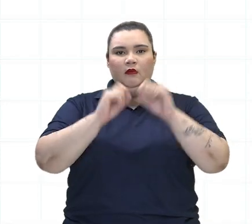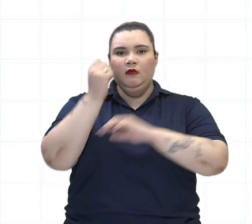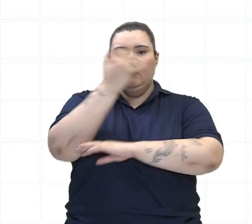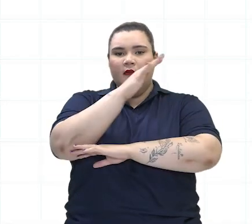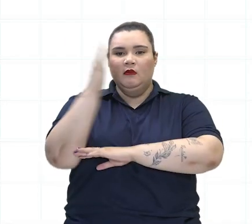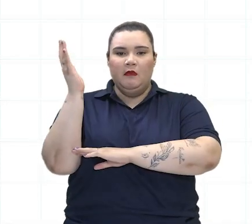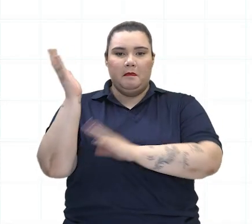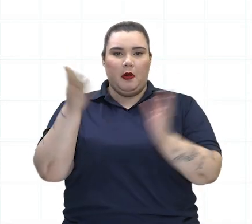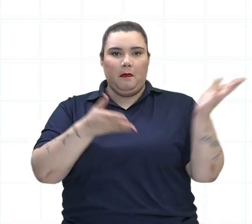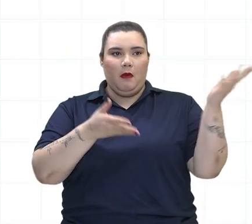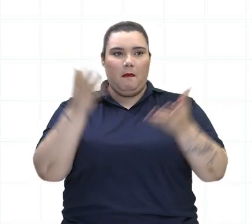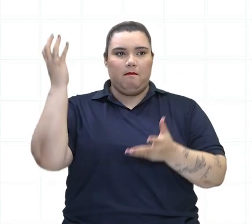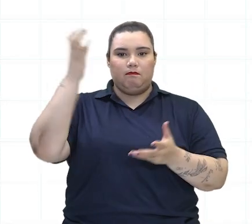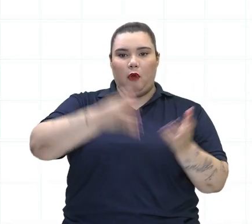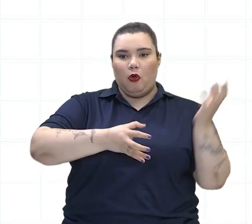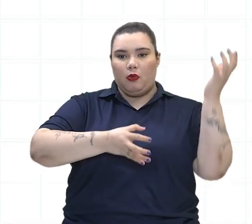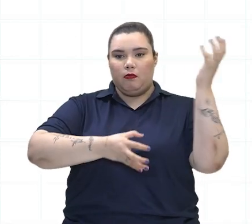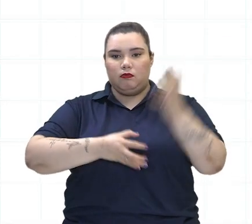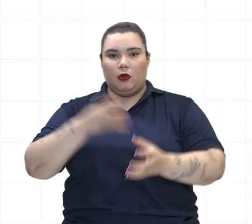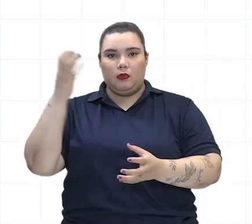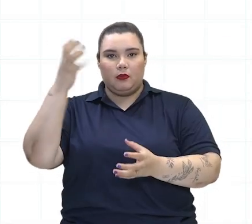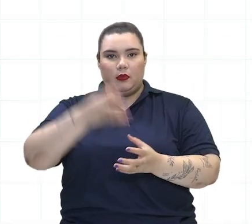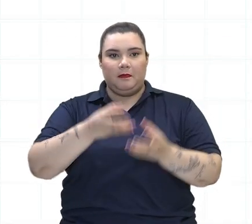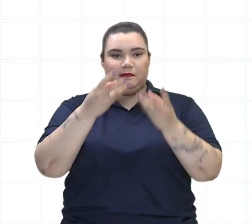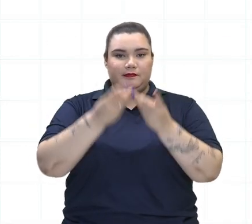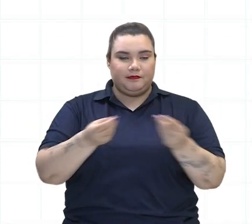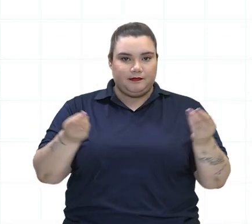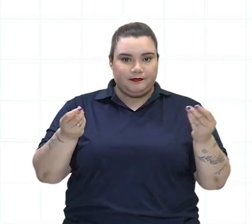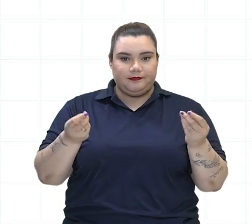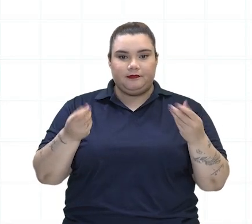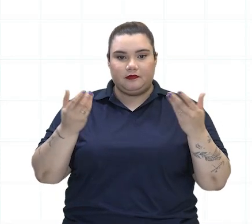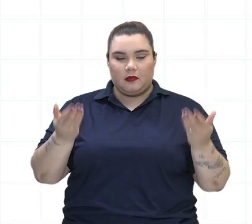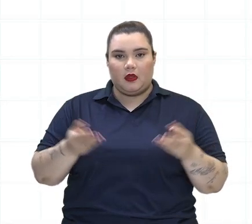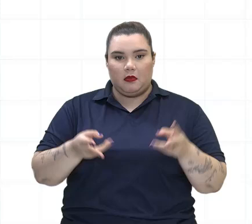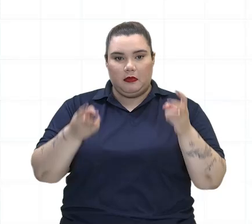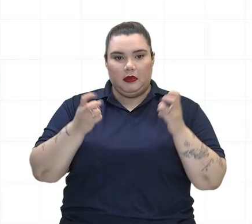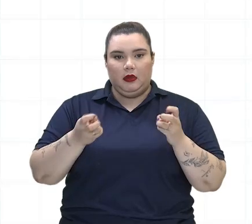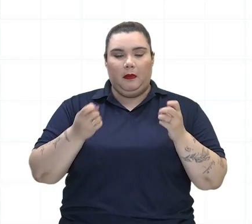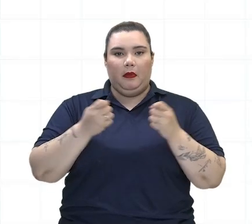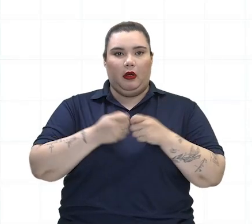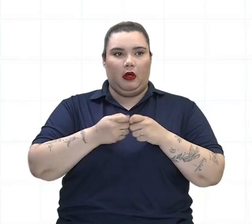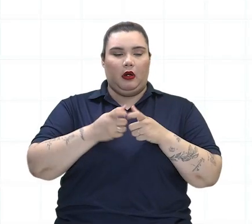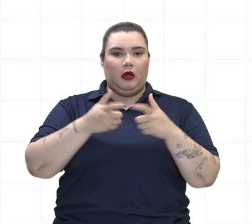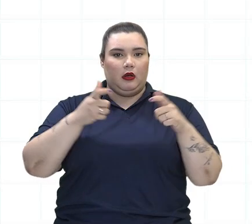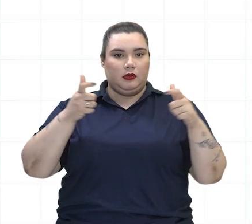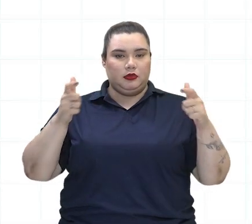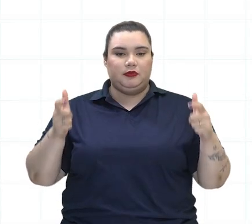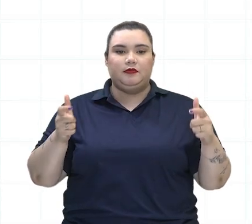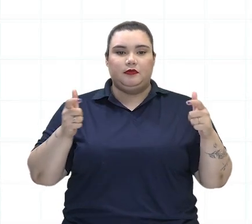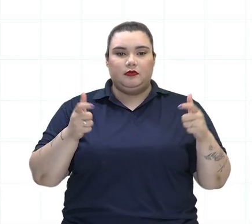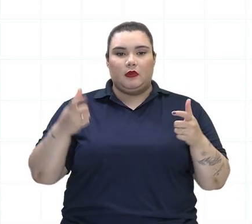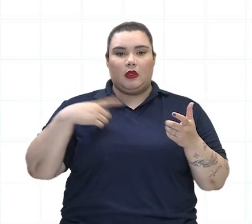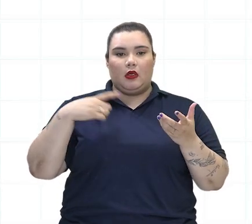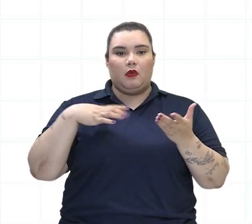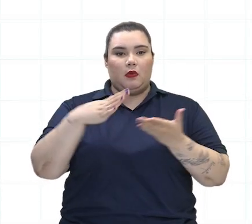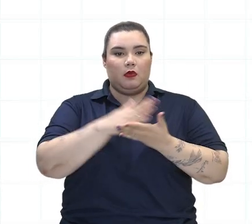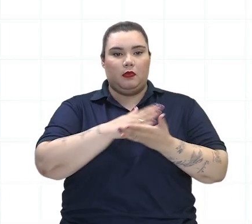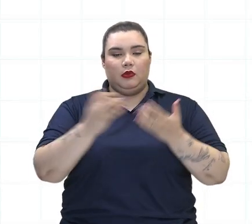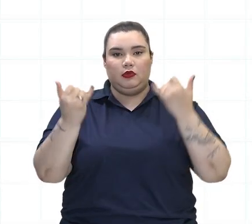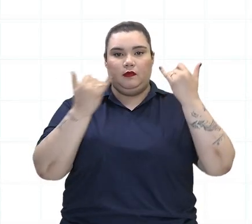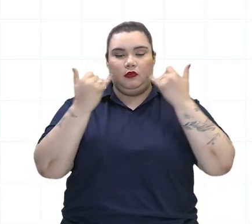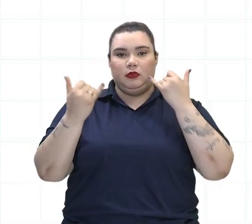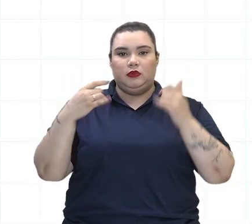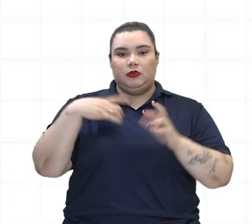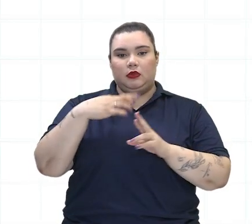quanta cobertura vegetal se perdeu. Então, realmente é uma área grande, é extenso. Temos aqui alguns dados que fazem referência